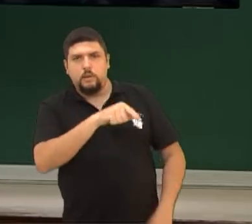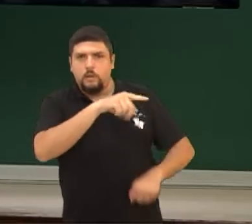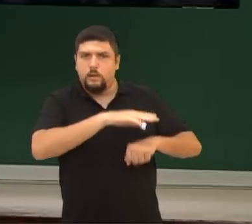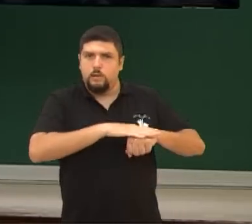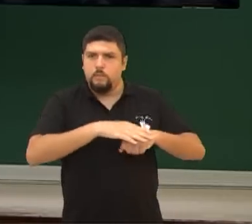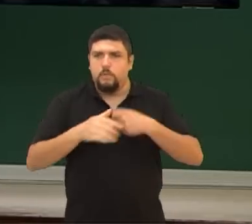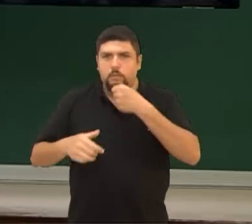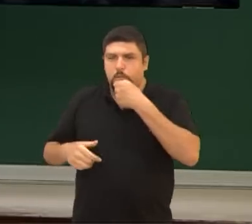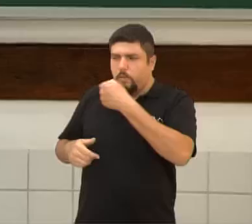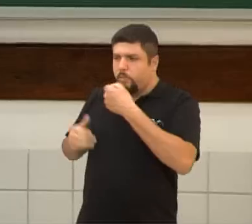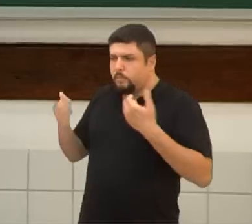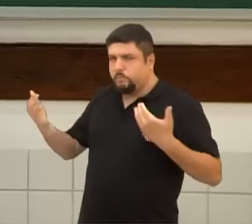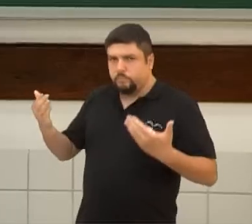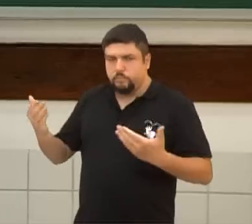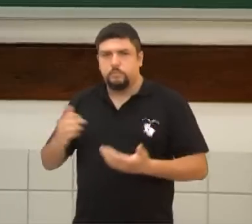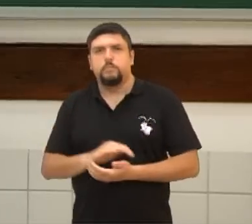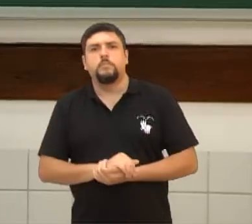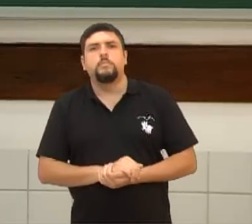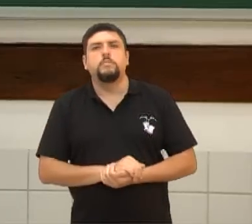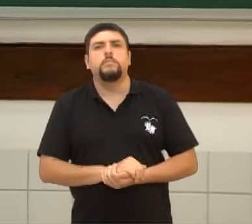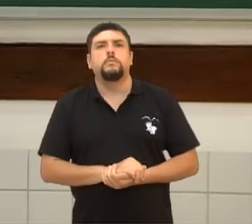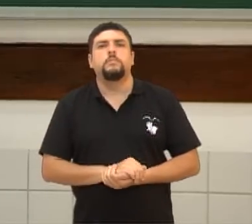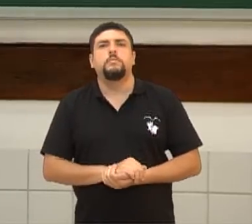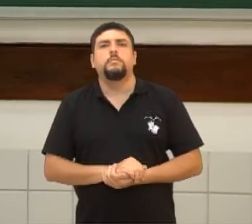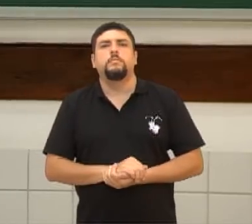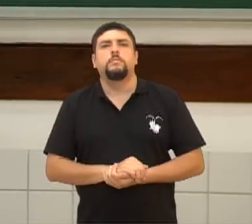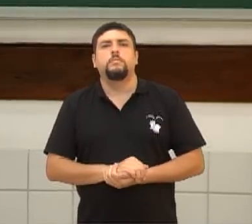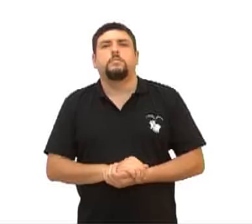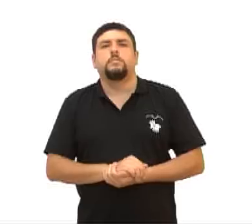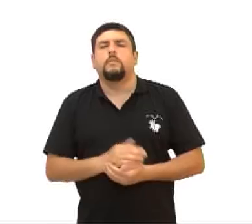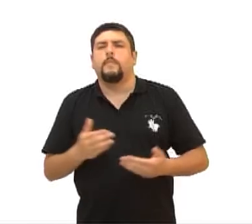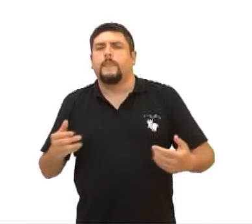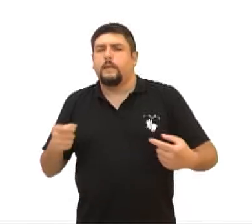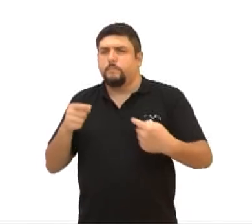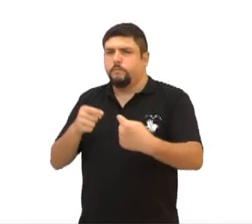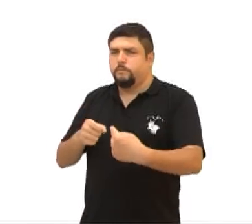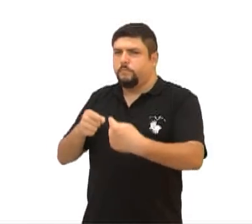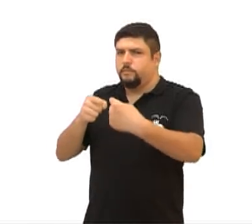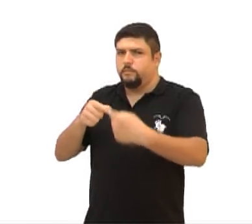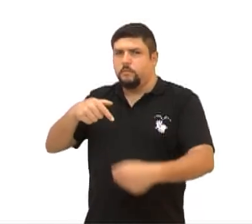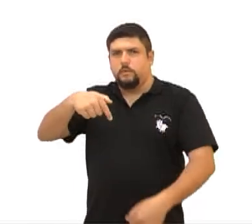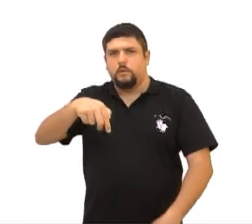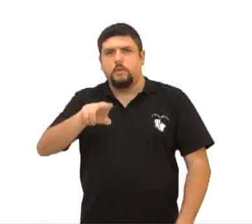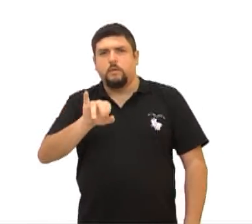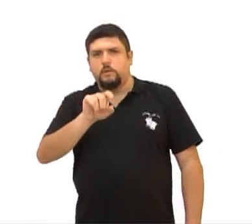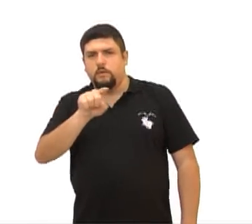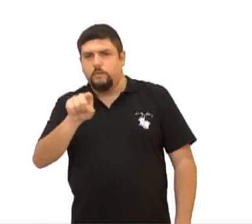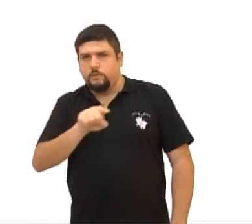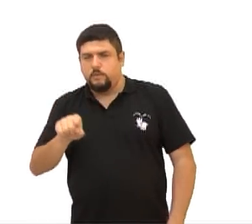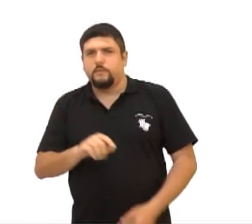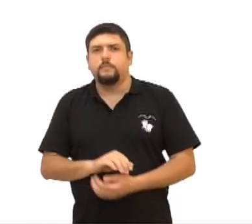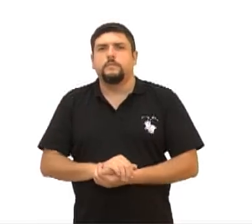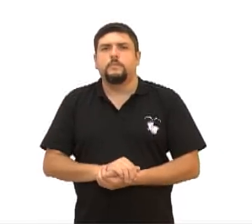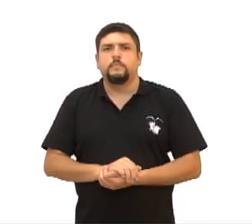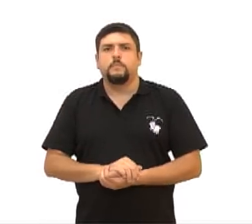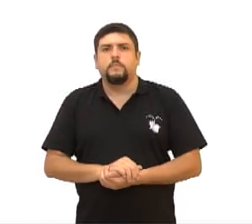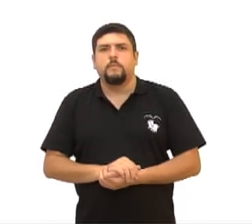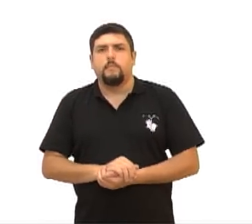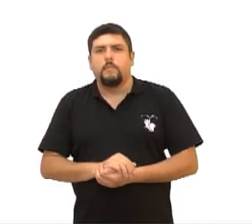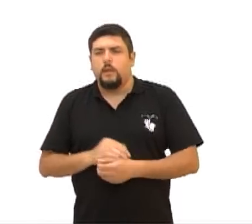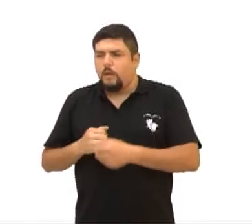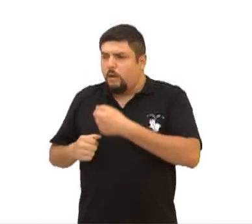entrevistadora. Continuando aqui, um quiz, o nosso primeiro quiz de hoje. A